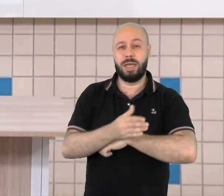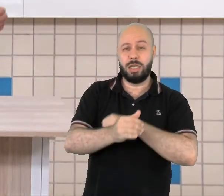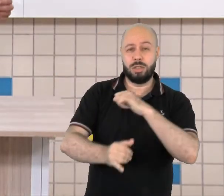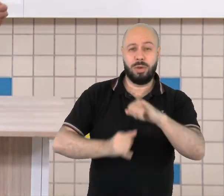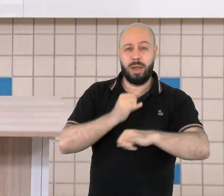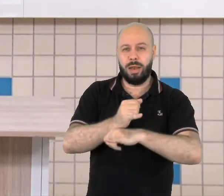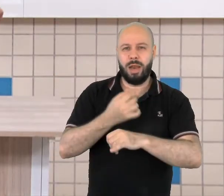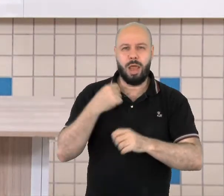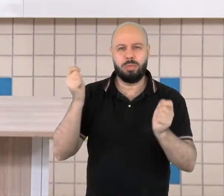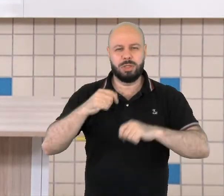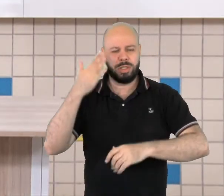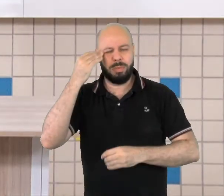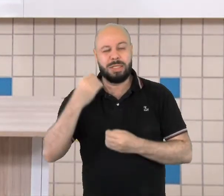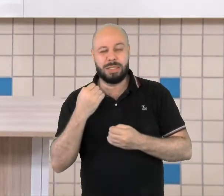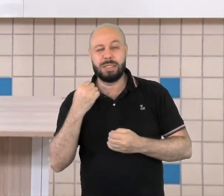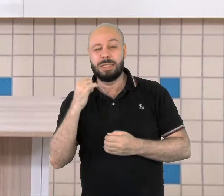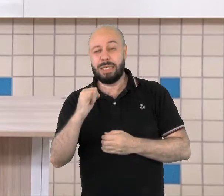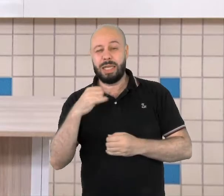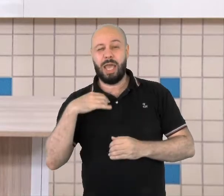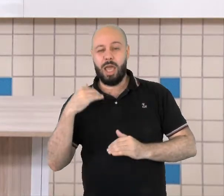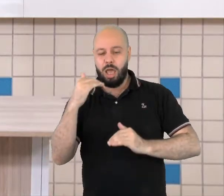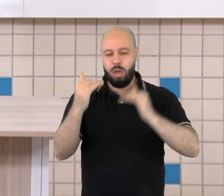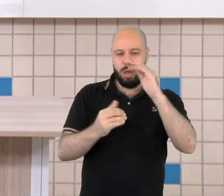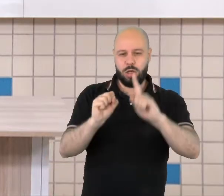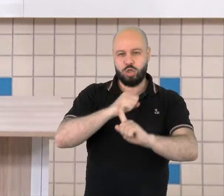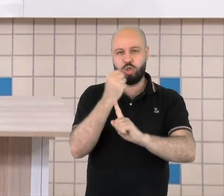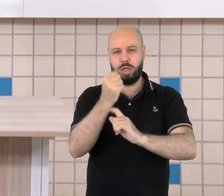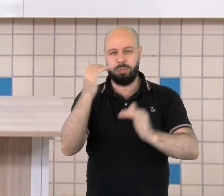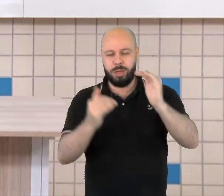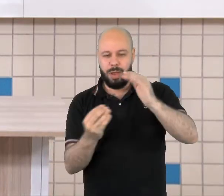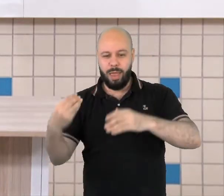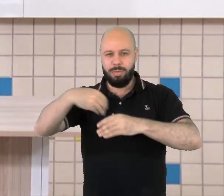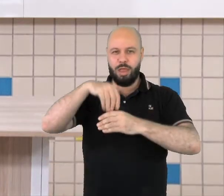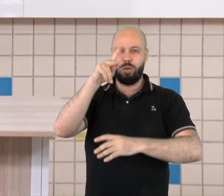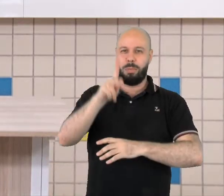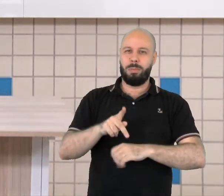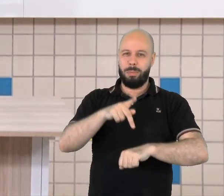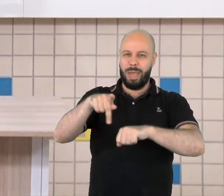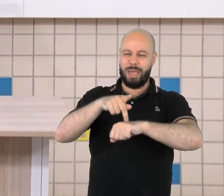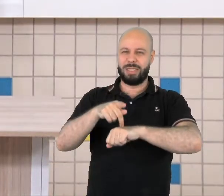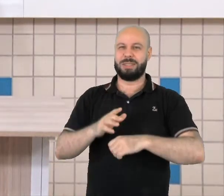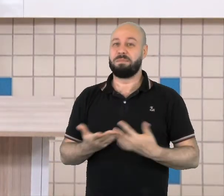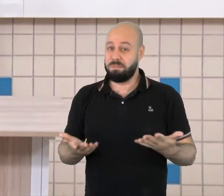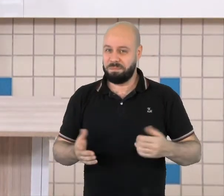para saber se existe desigualdade social num país, tá?